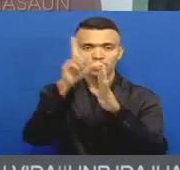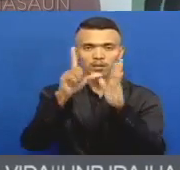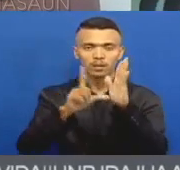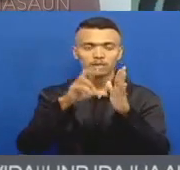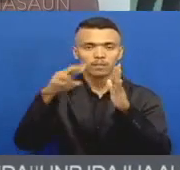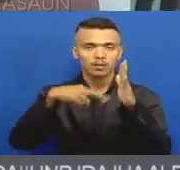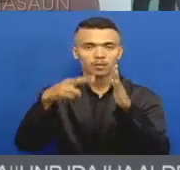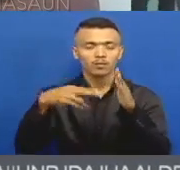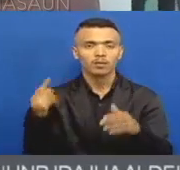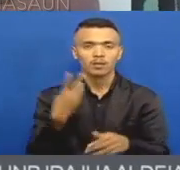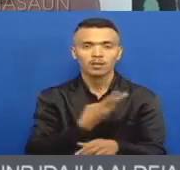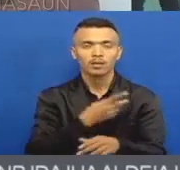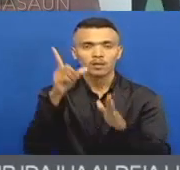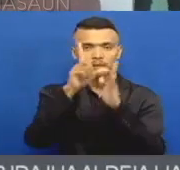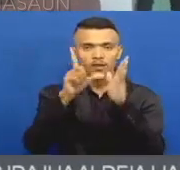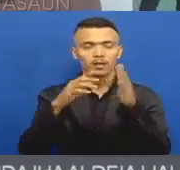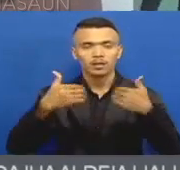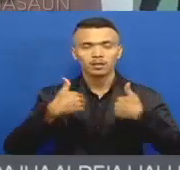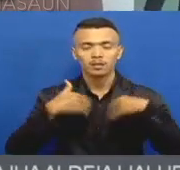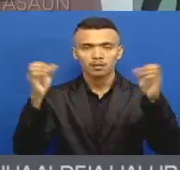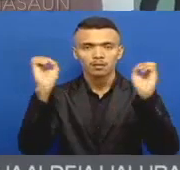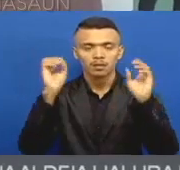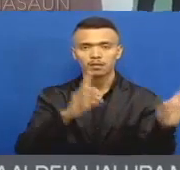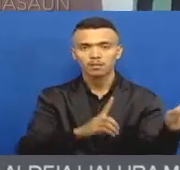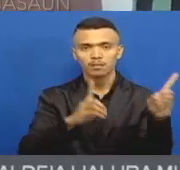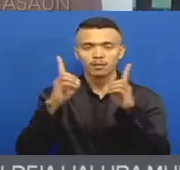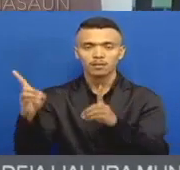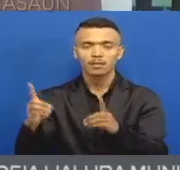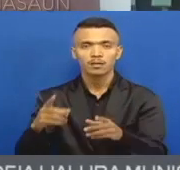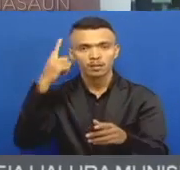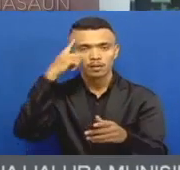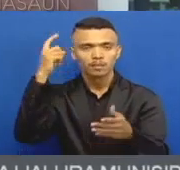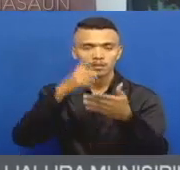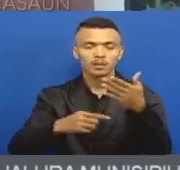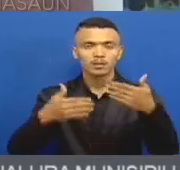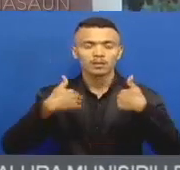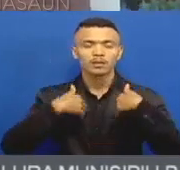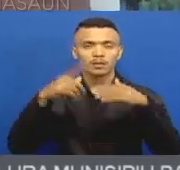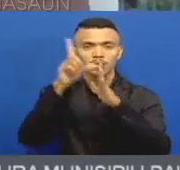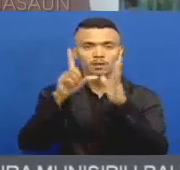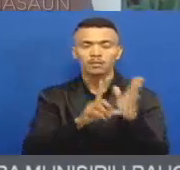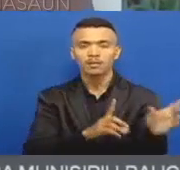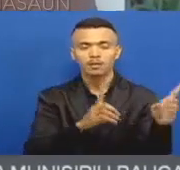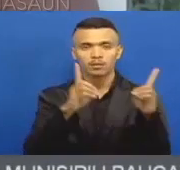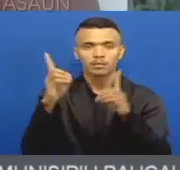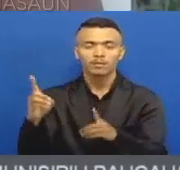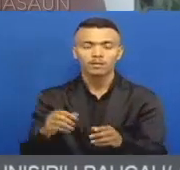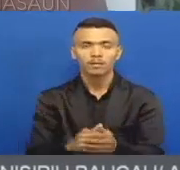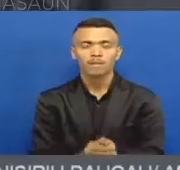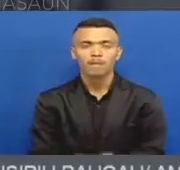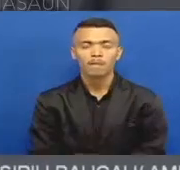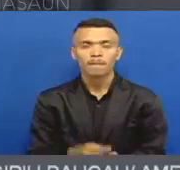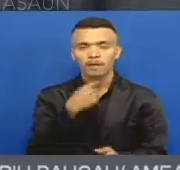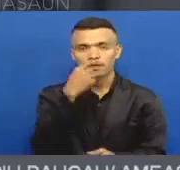isso. Quando a lei é ela e ela implementa, pois é uma bola até ter. Também será uma lei e não cumpre a lei. Comissário-geral